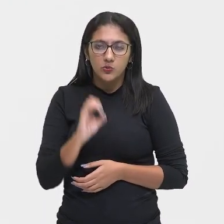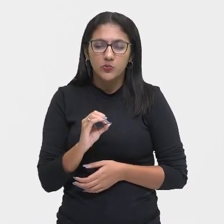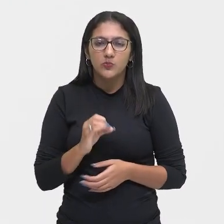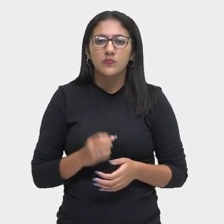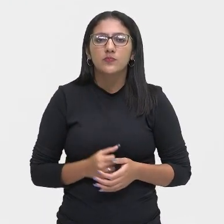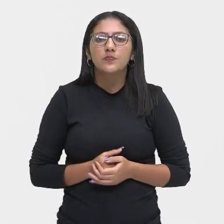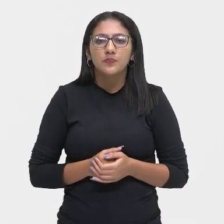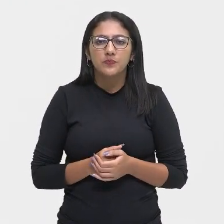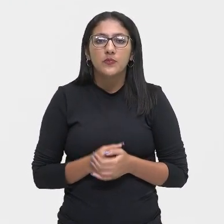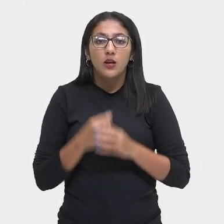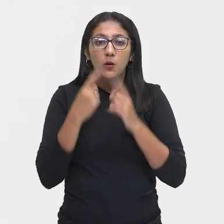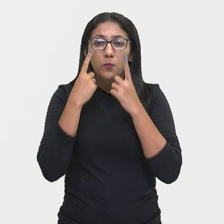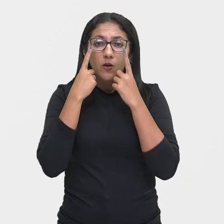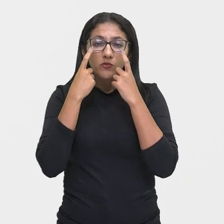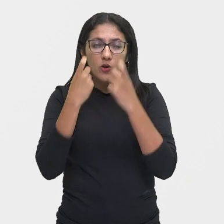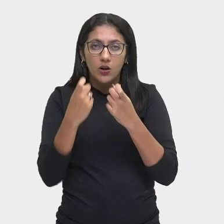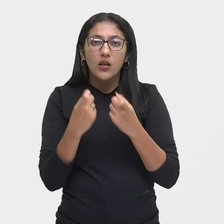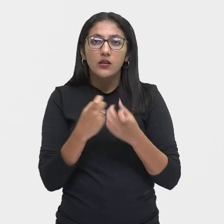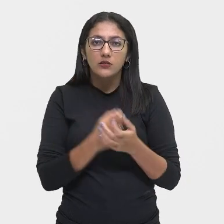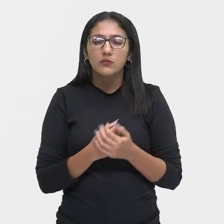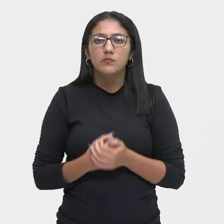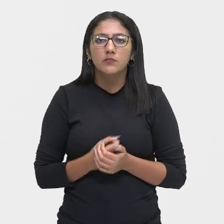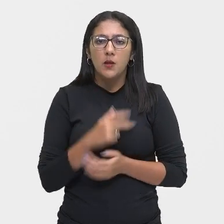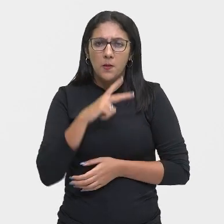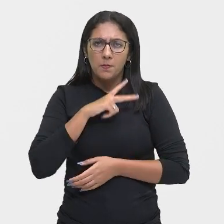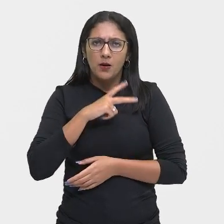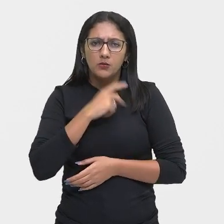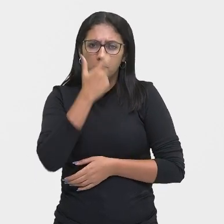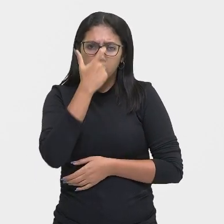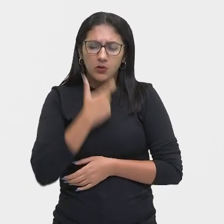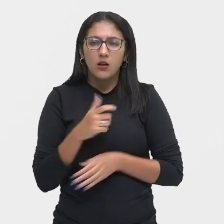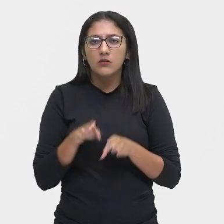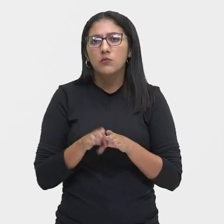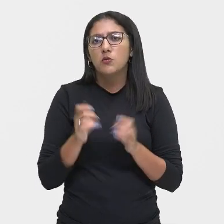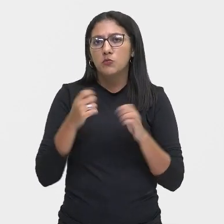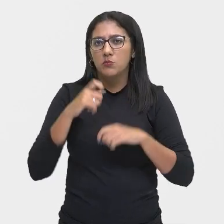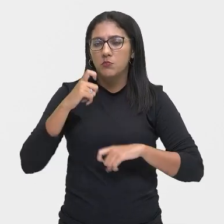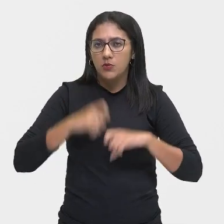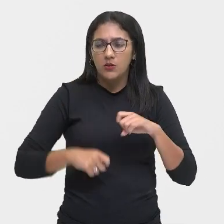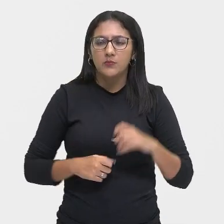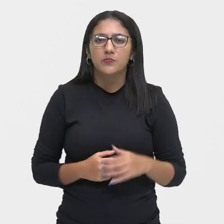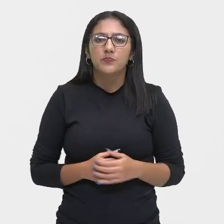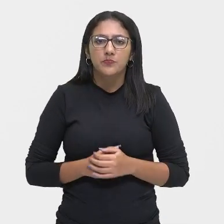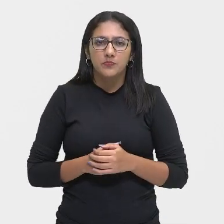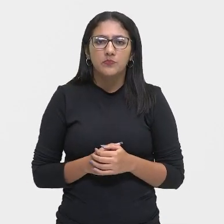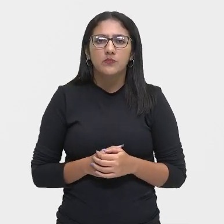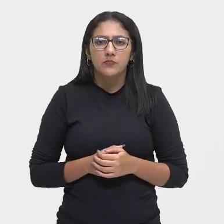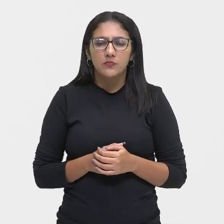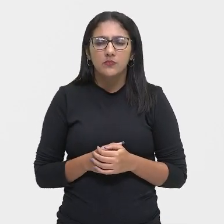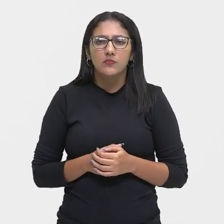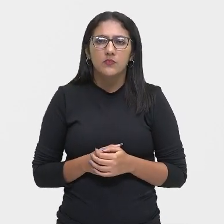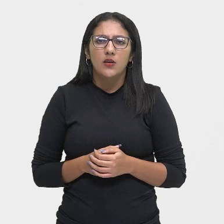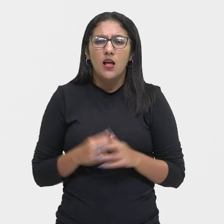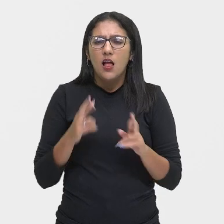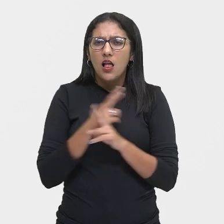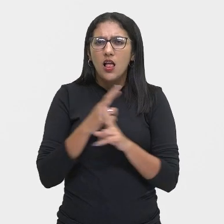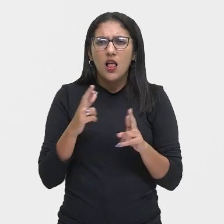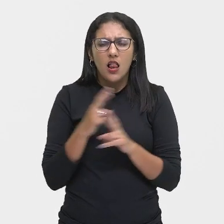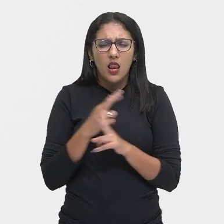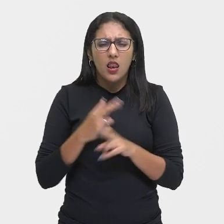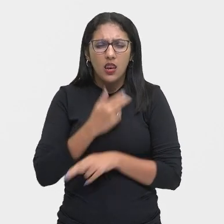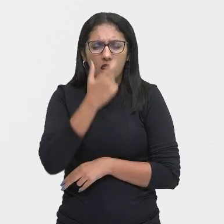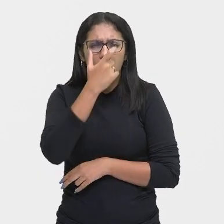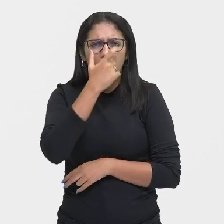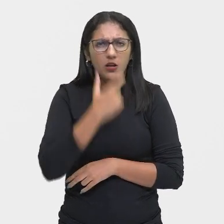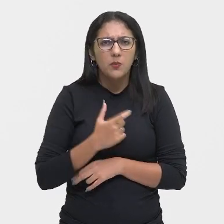Assédio pode ser tanto moral como sexual. No caso do assédio moral, pode-se configurar